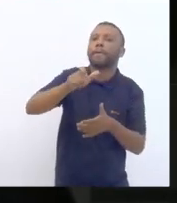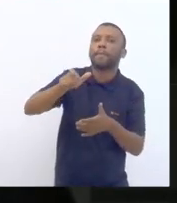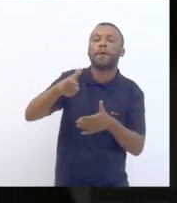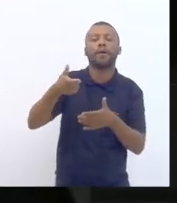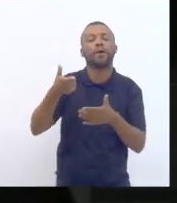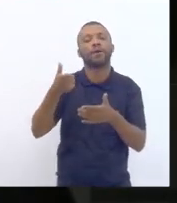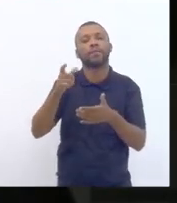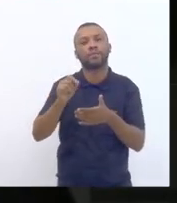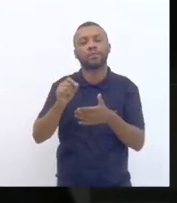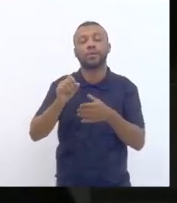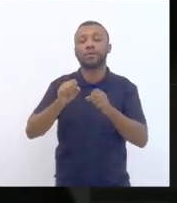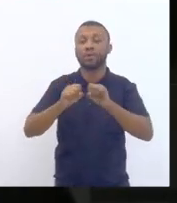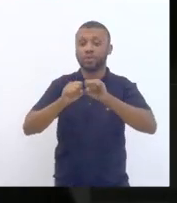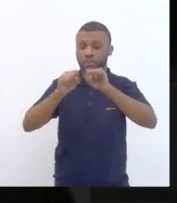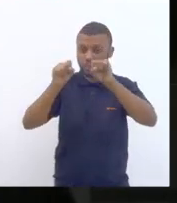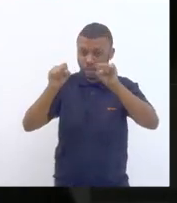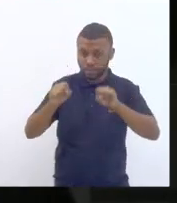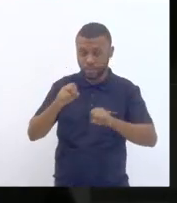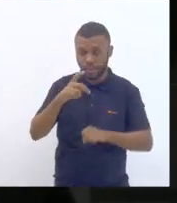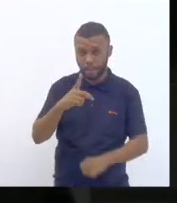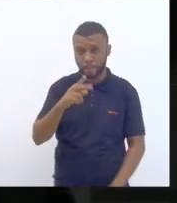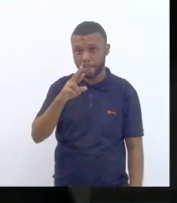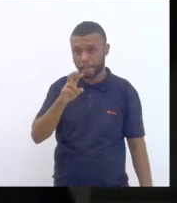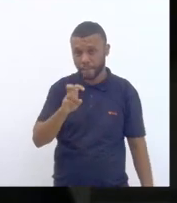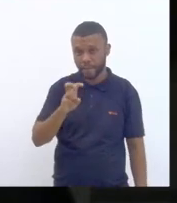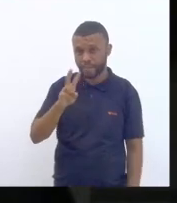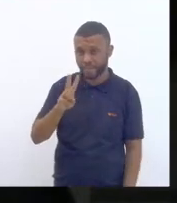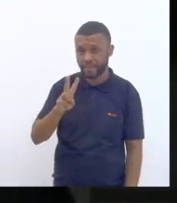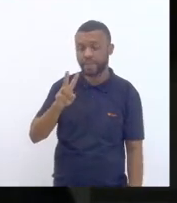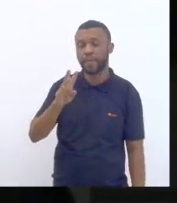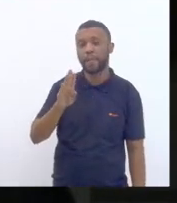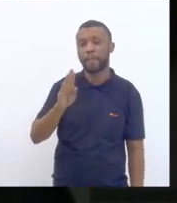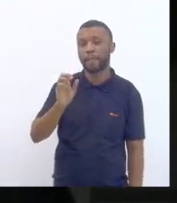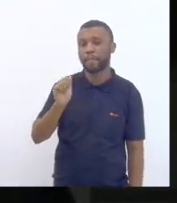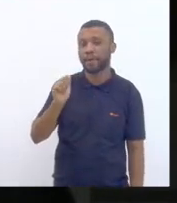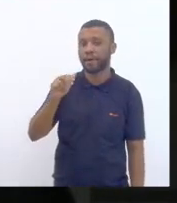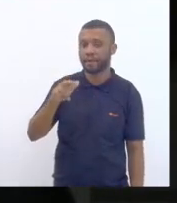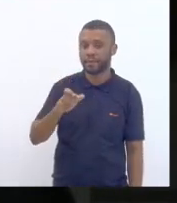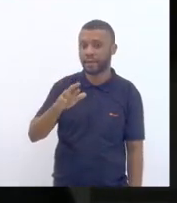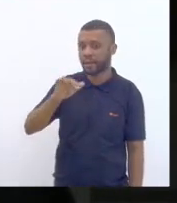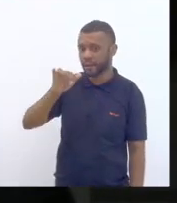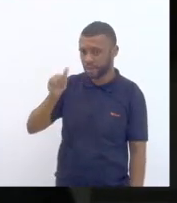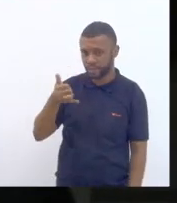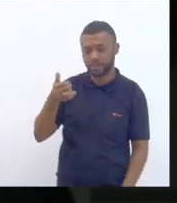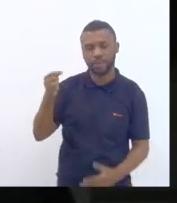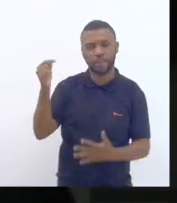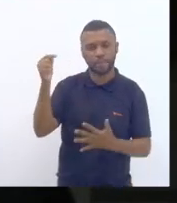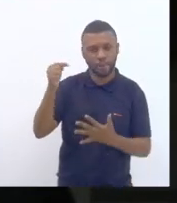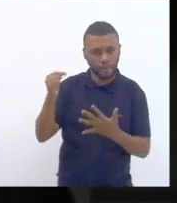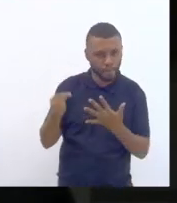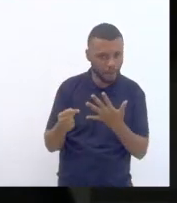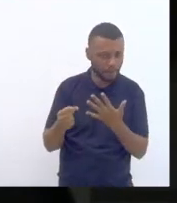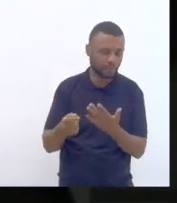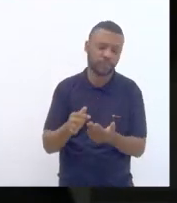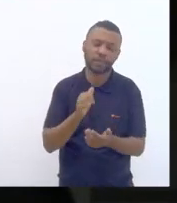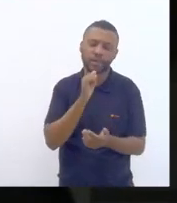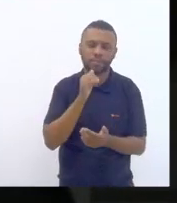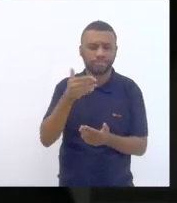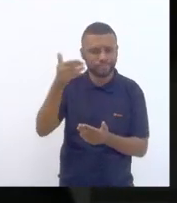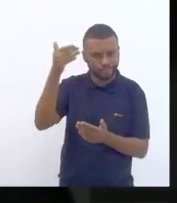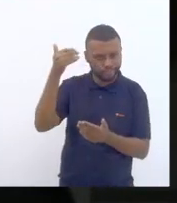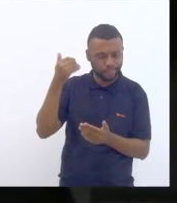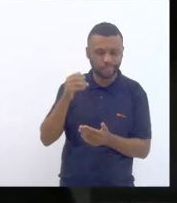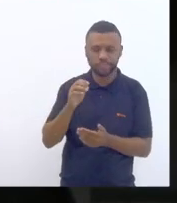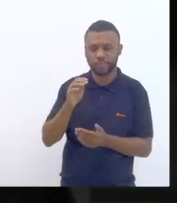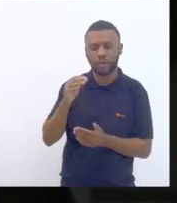Previdência do sistema banerj previ-banerj na forma que menciona quando o Banestes foi privatizado